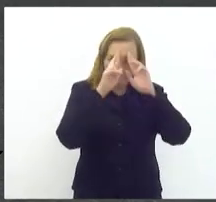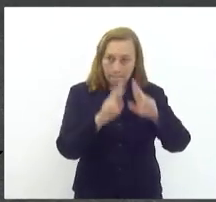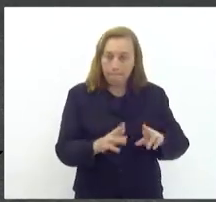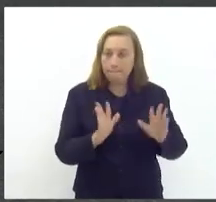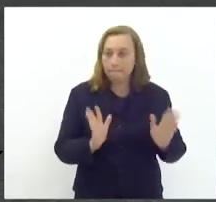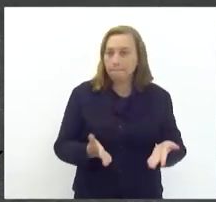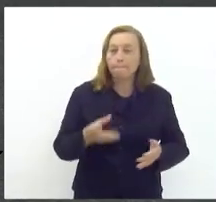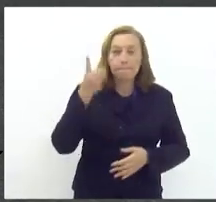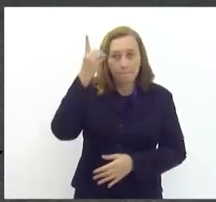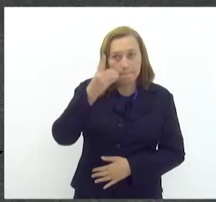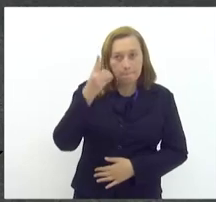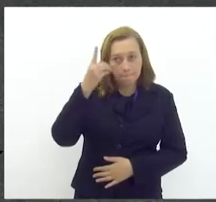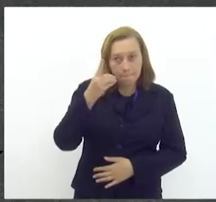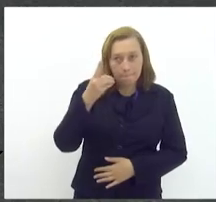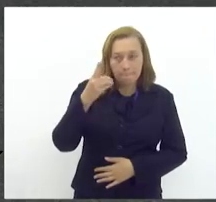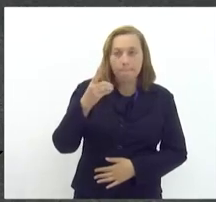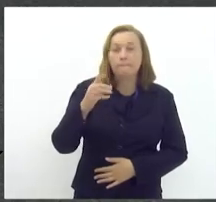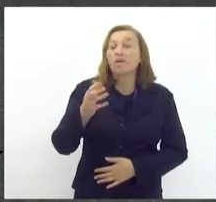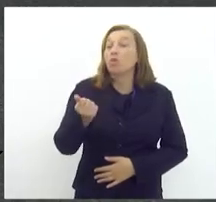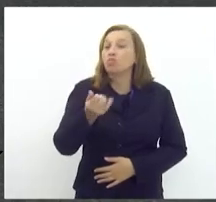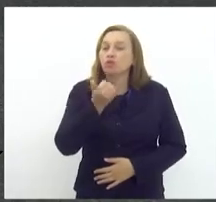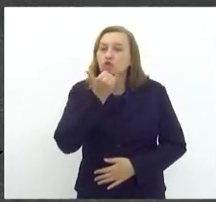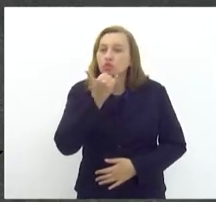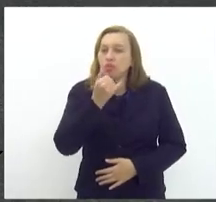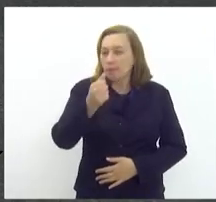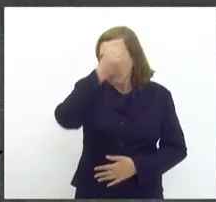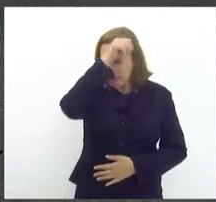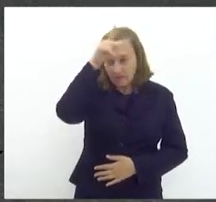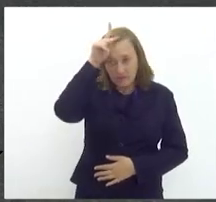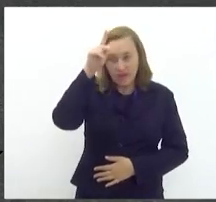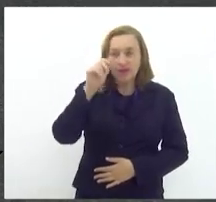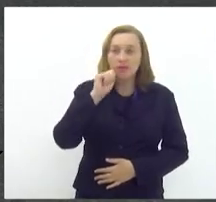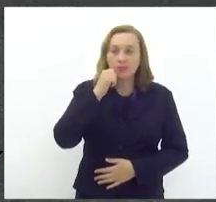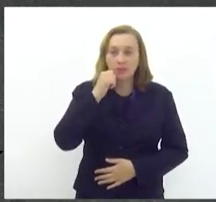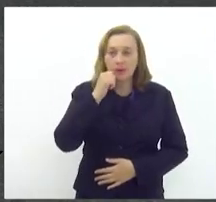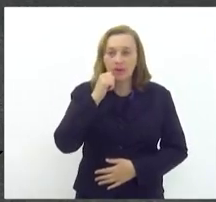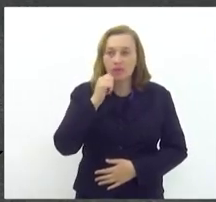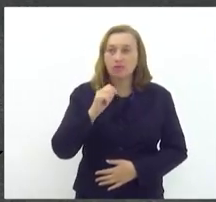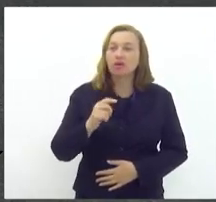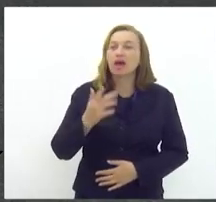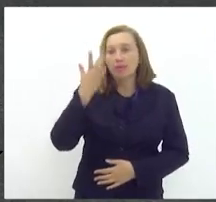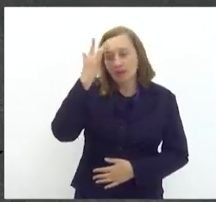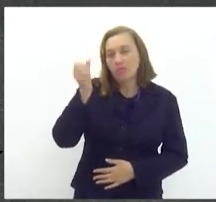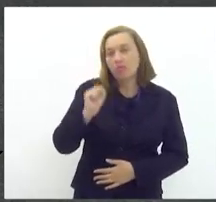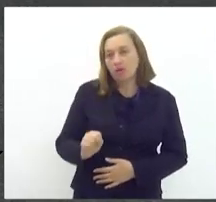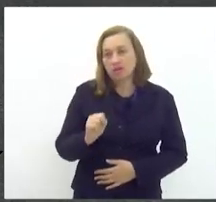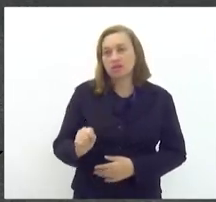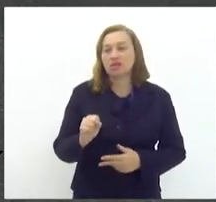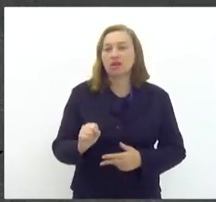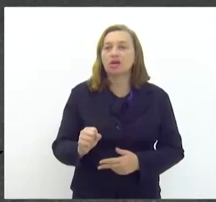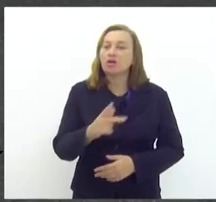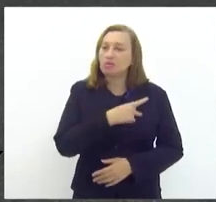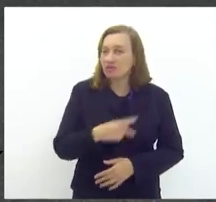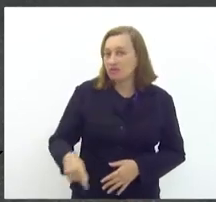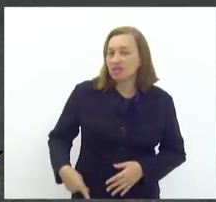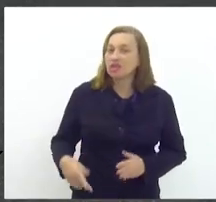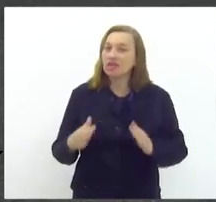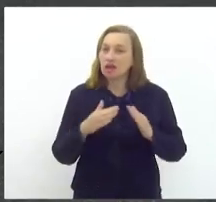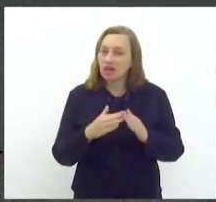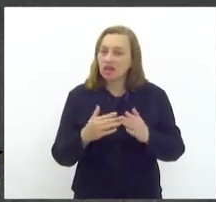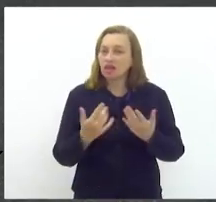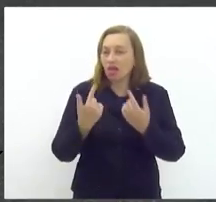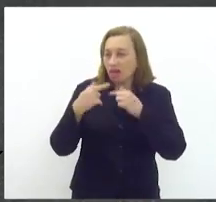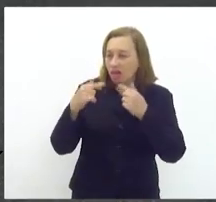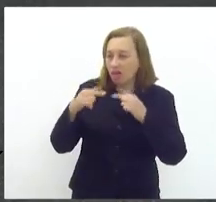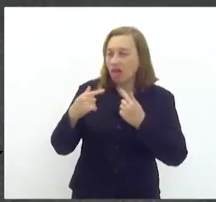foi com deputado com o prefeito Eduardo Paes mas amanhã pode ser como presidente da casa também que pode ser vítima de alguma